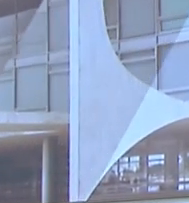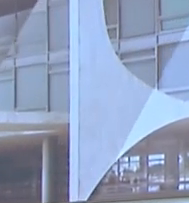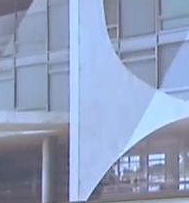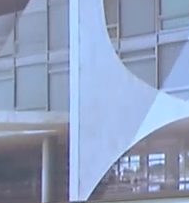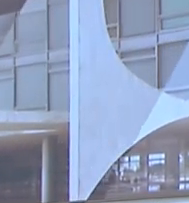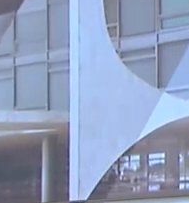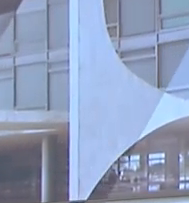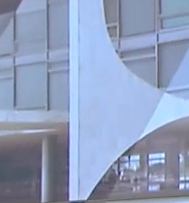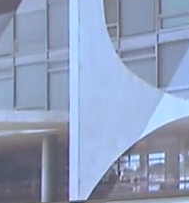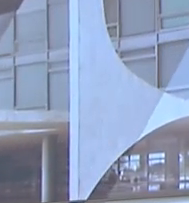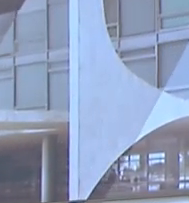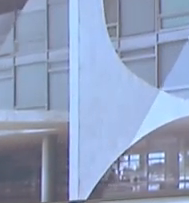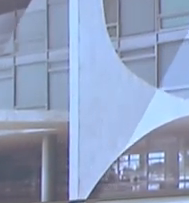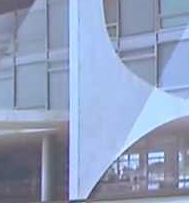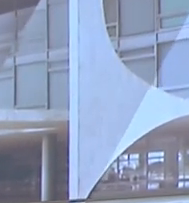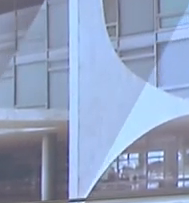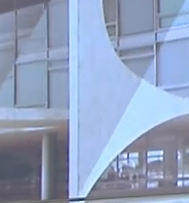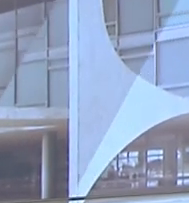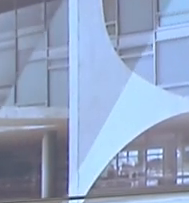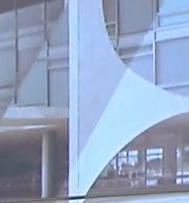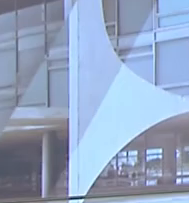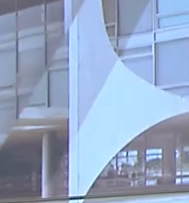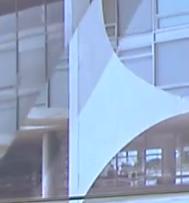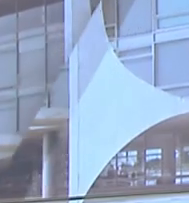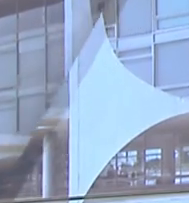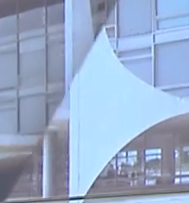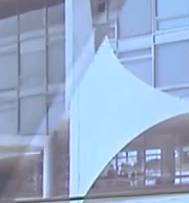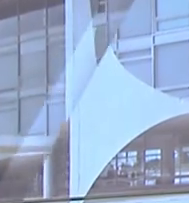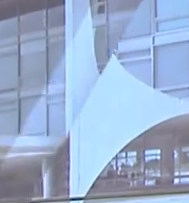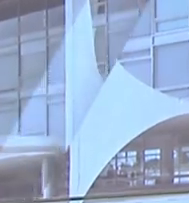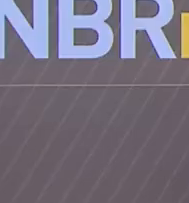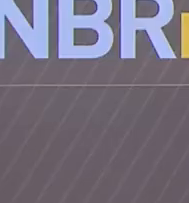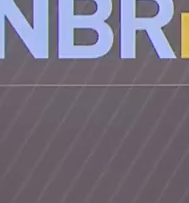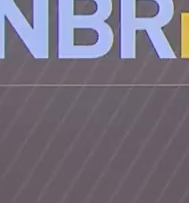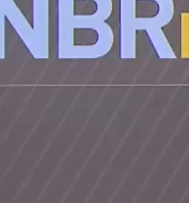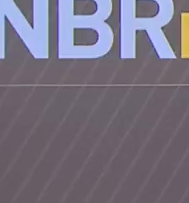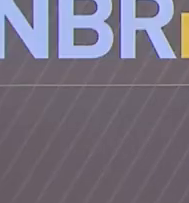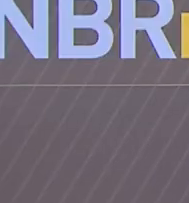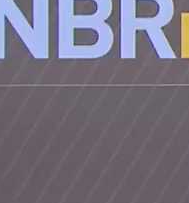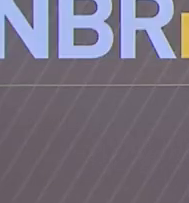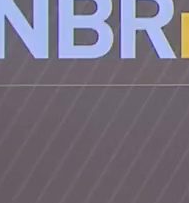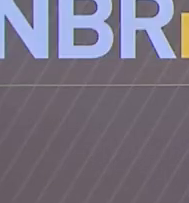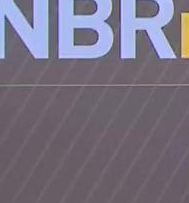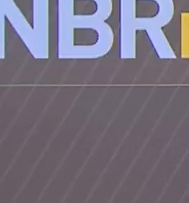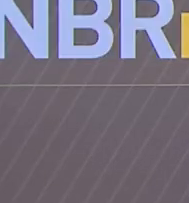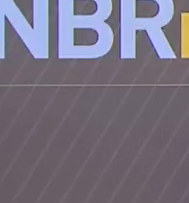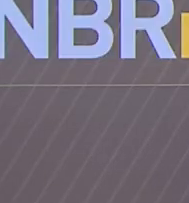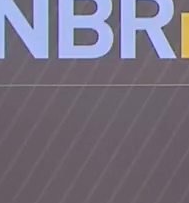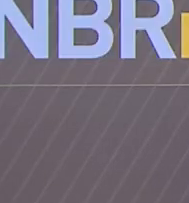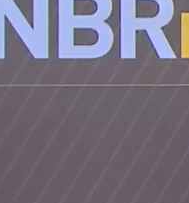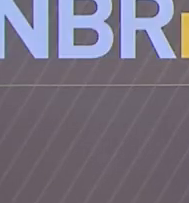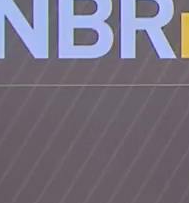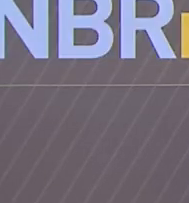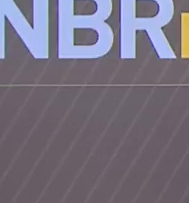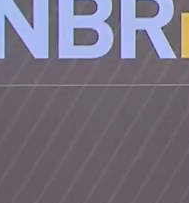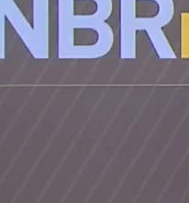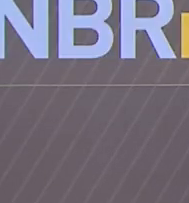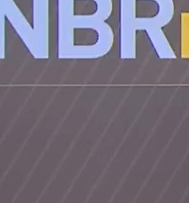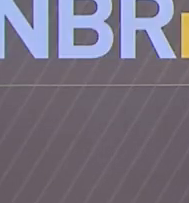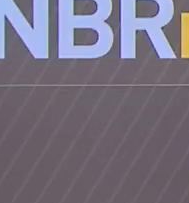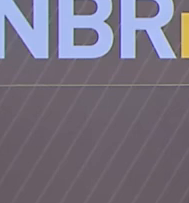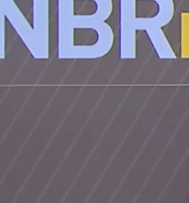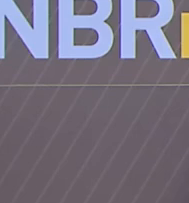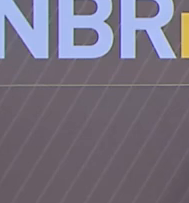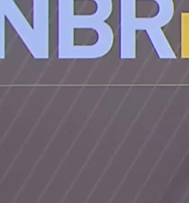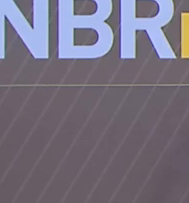aposentadoria, como também para os futuros aposentados. E nós ficamos por aqui. Mais informações sobre